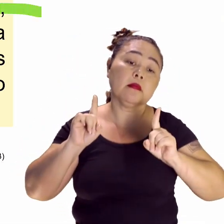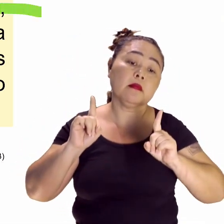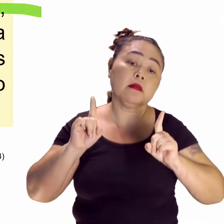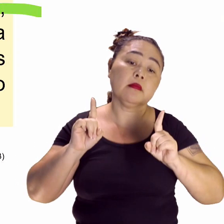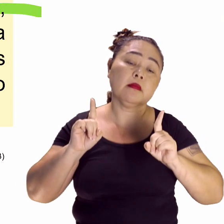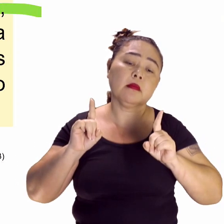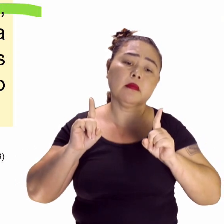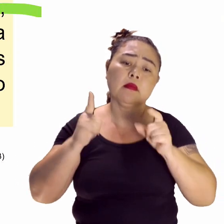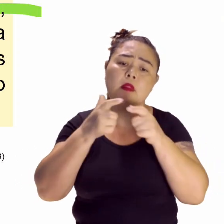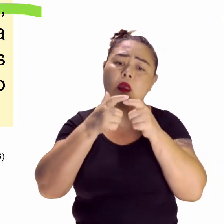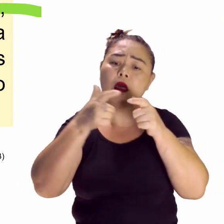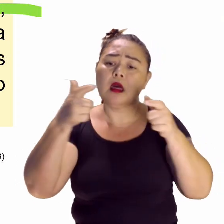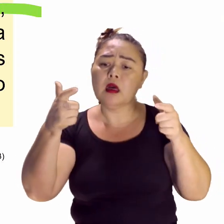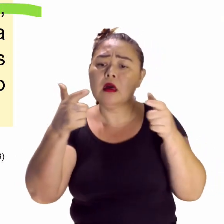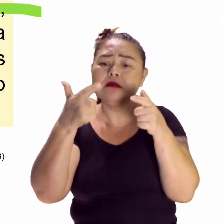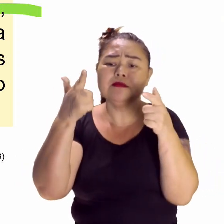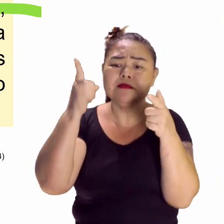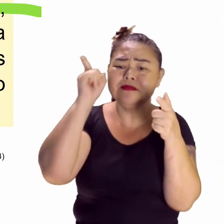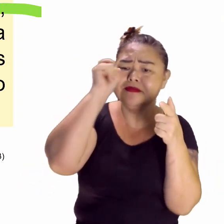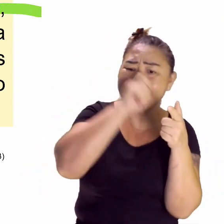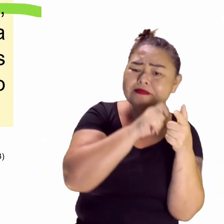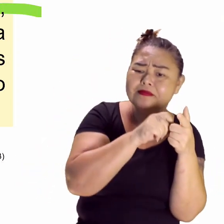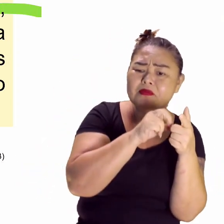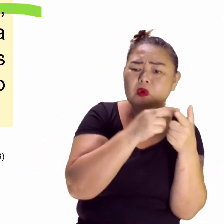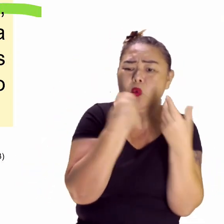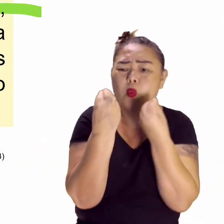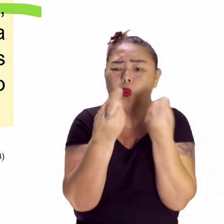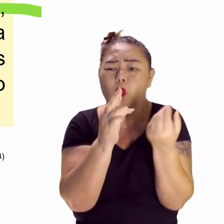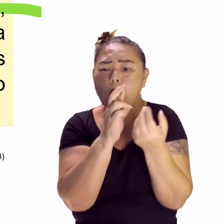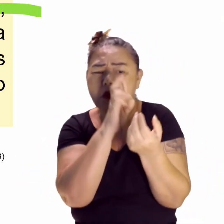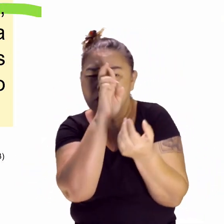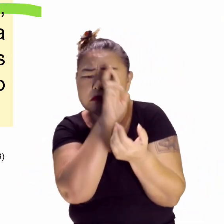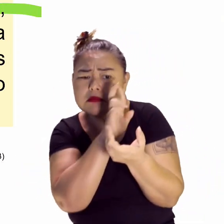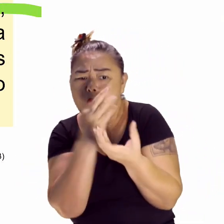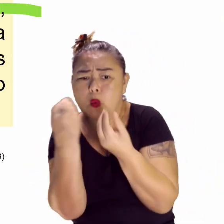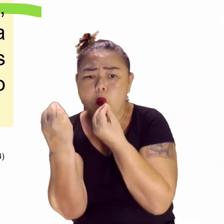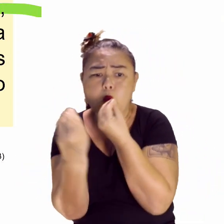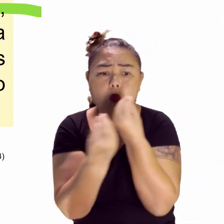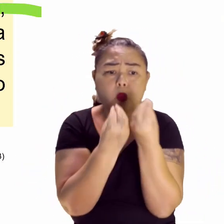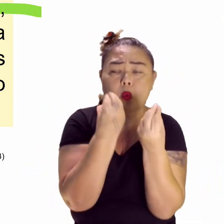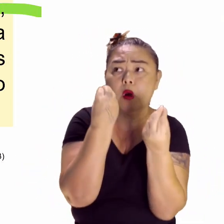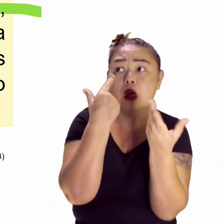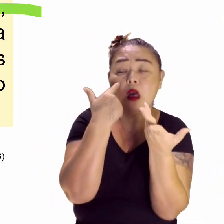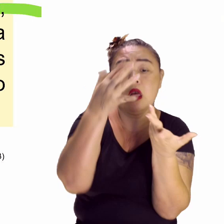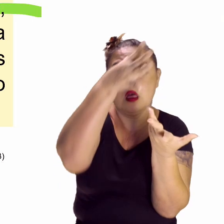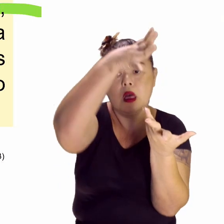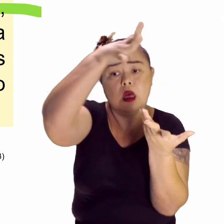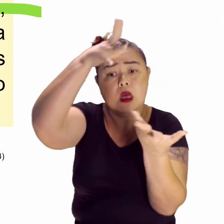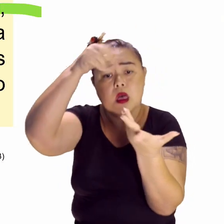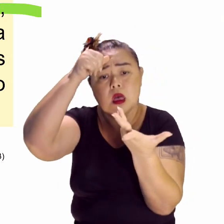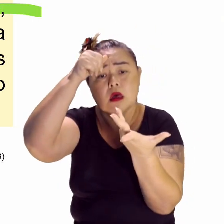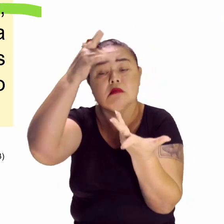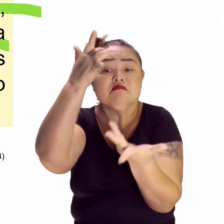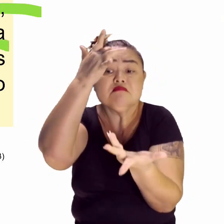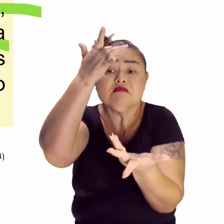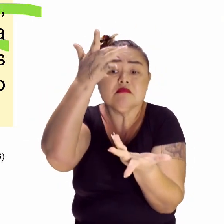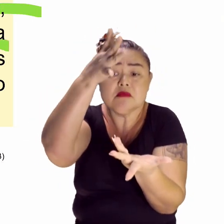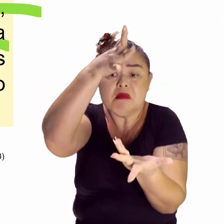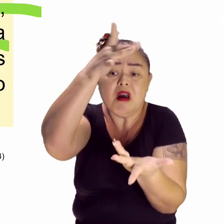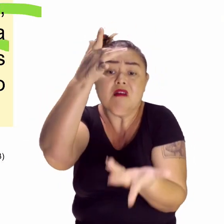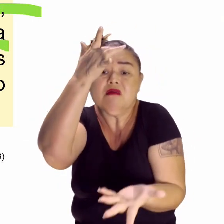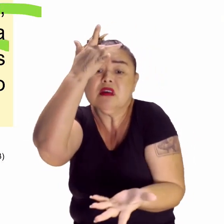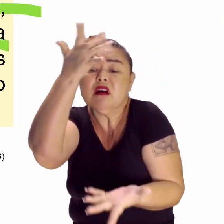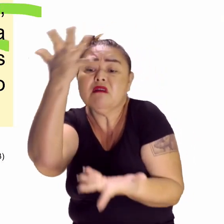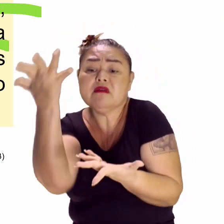esse tamanho todo dificulta a fiscalização E aí a gente acaba a Amazônia sendo um alvo fácil e